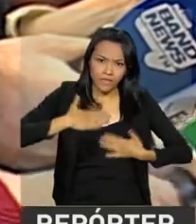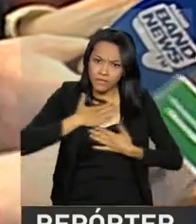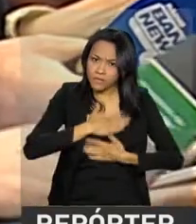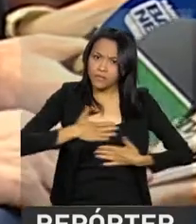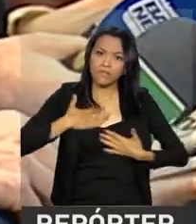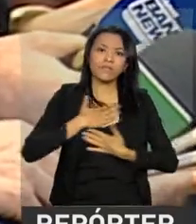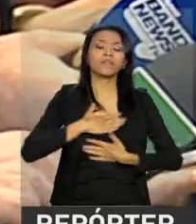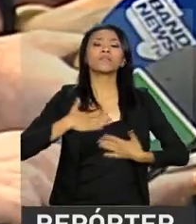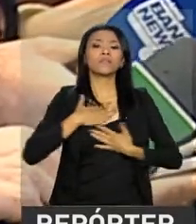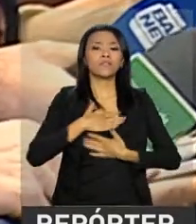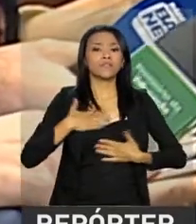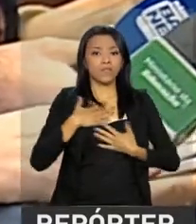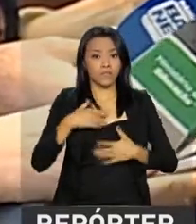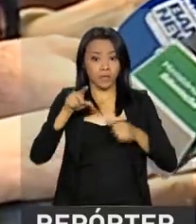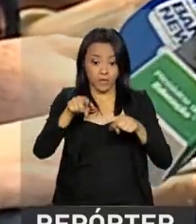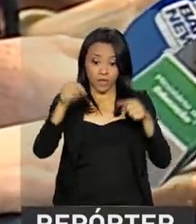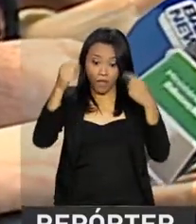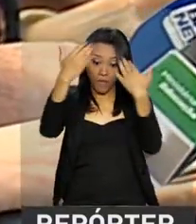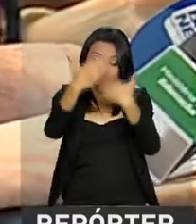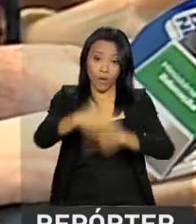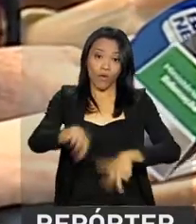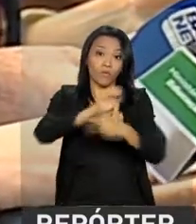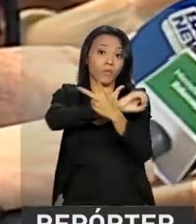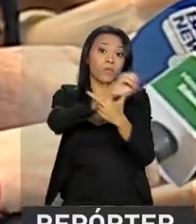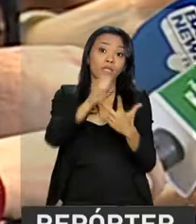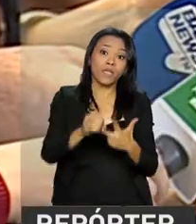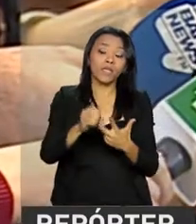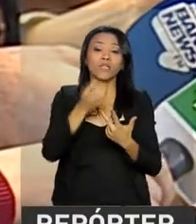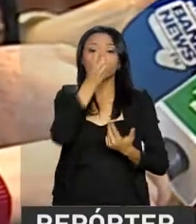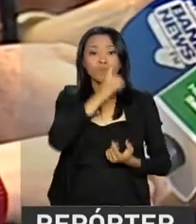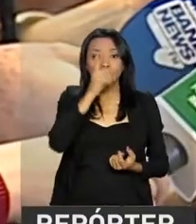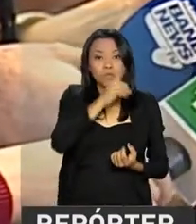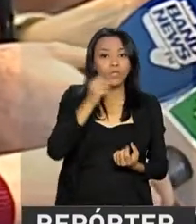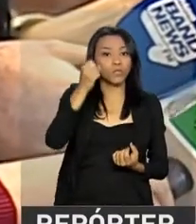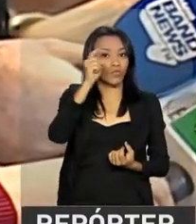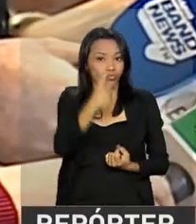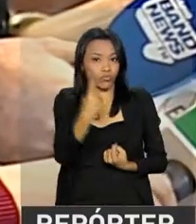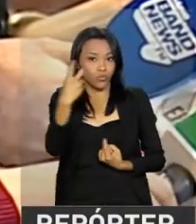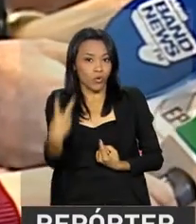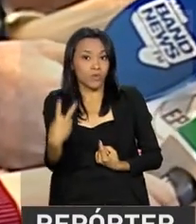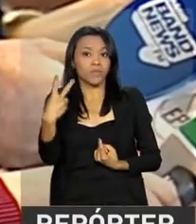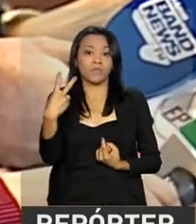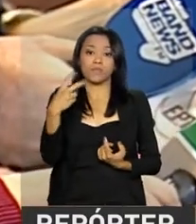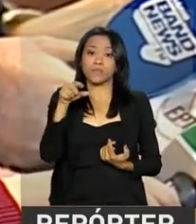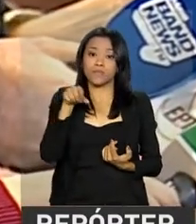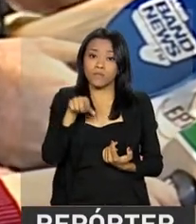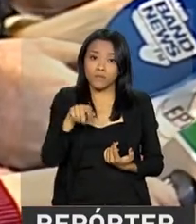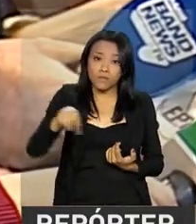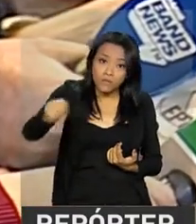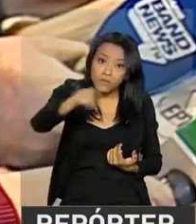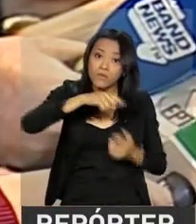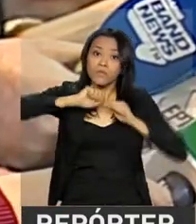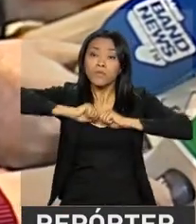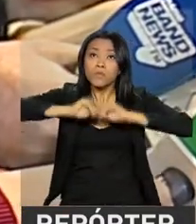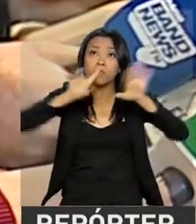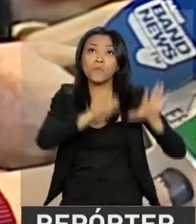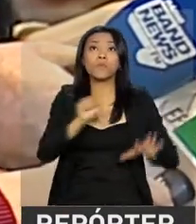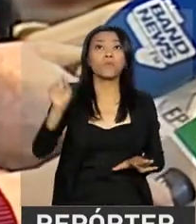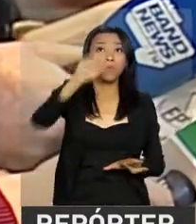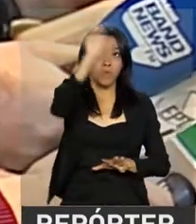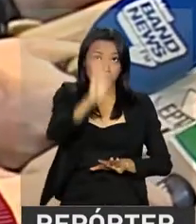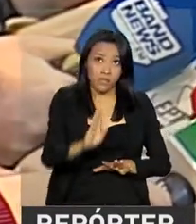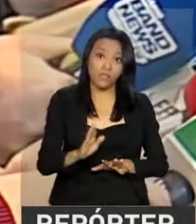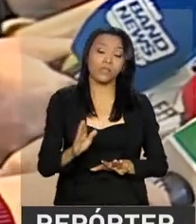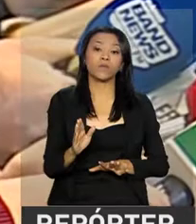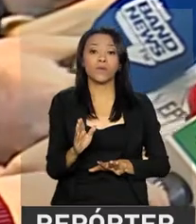à divisão da aplicação do Enem em dois domingos por parte dos candidatos, todos espalhados pelo Brasil como um